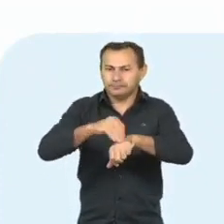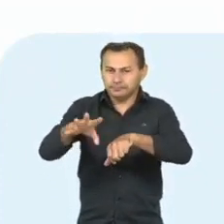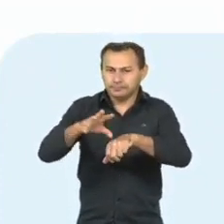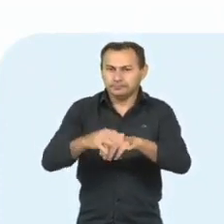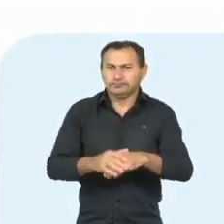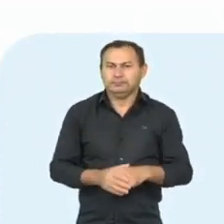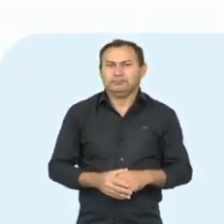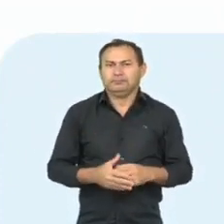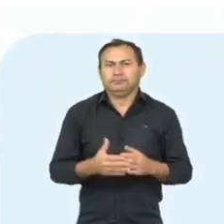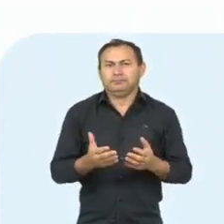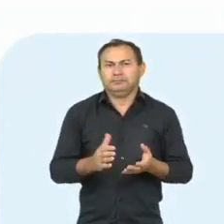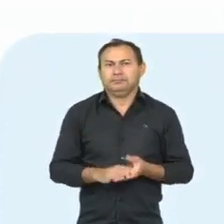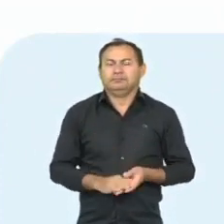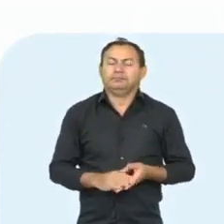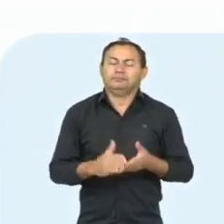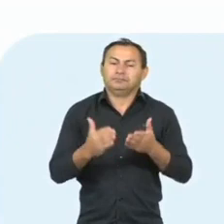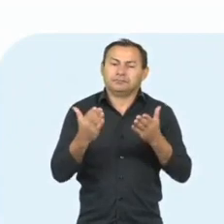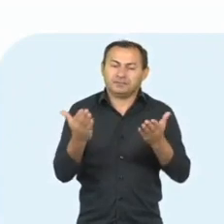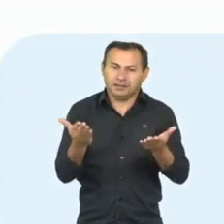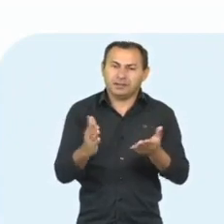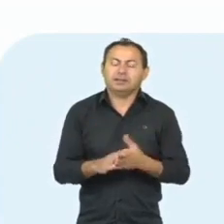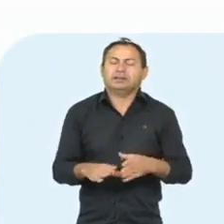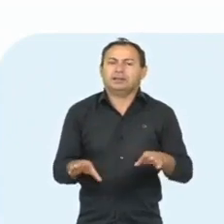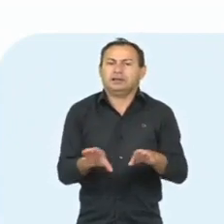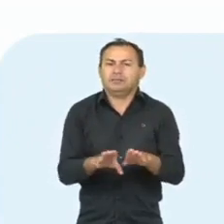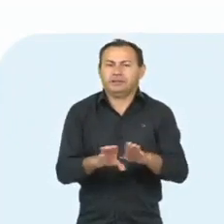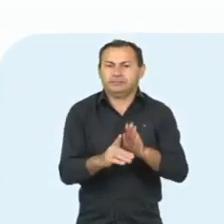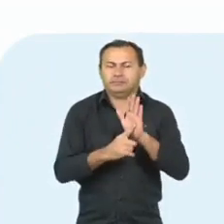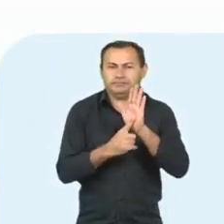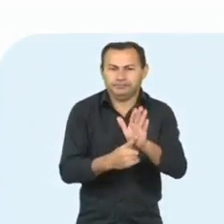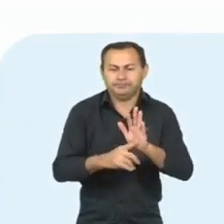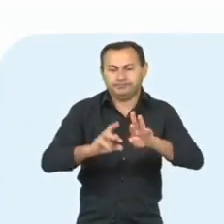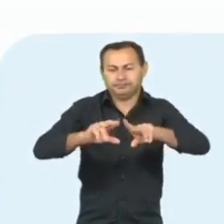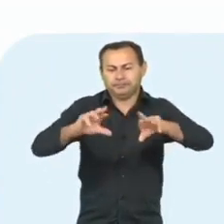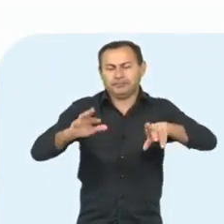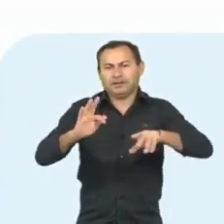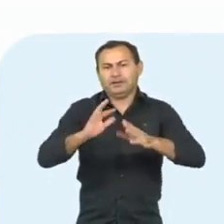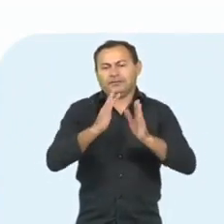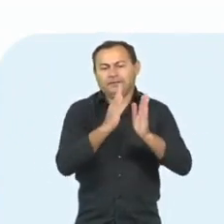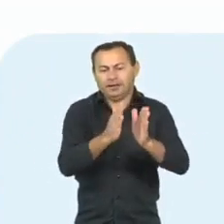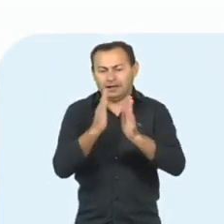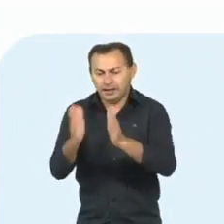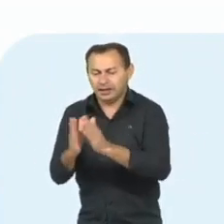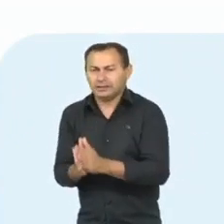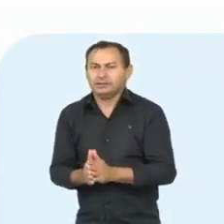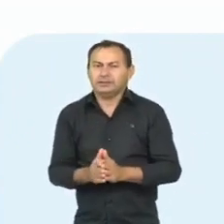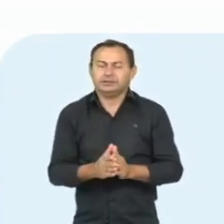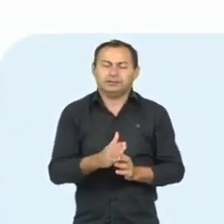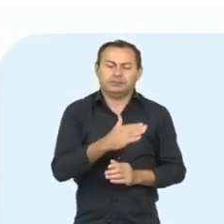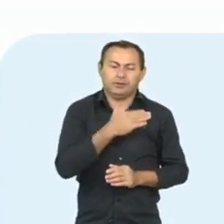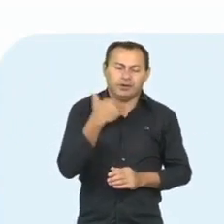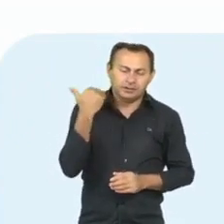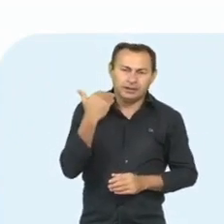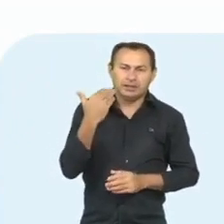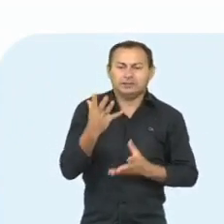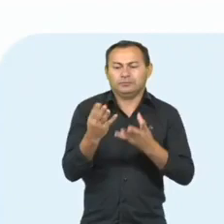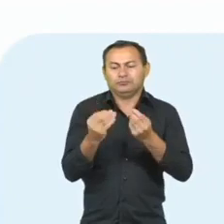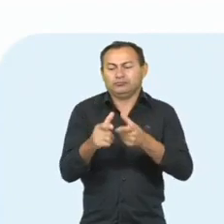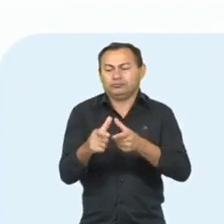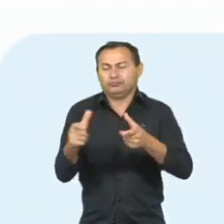transmissíveis. Então, também apresentou diferentes fases, né? Desde mortalidade elevada